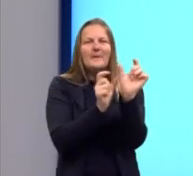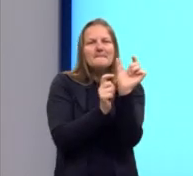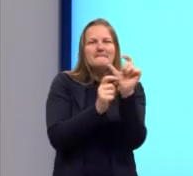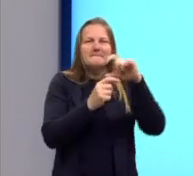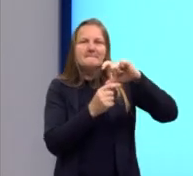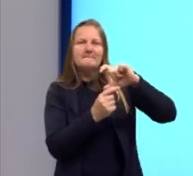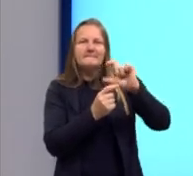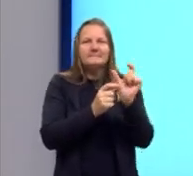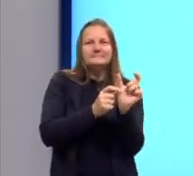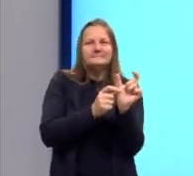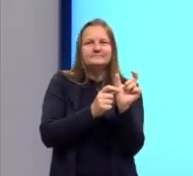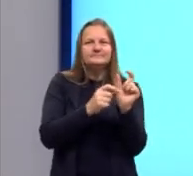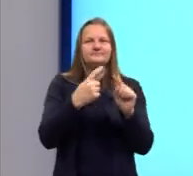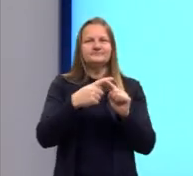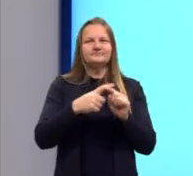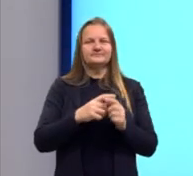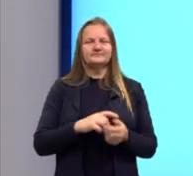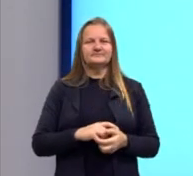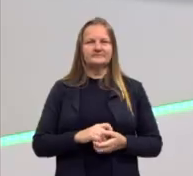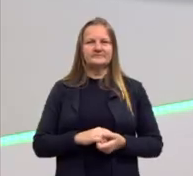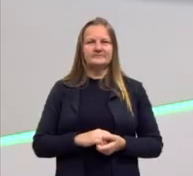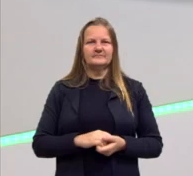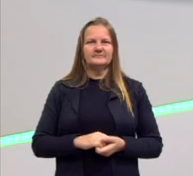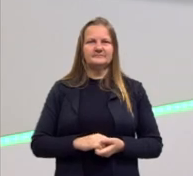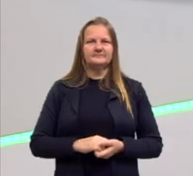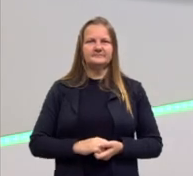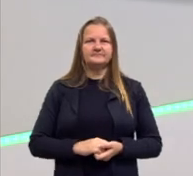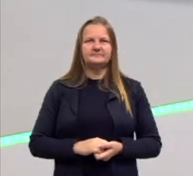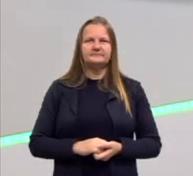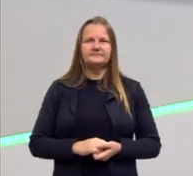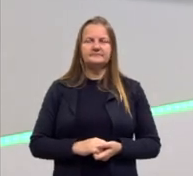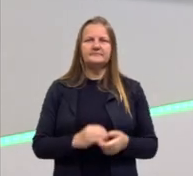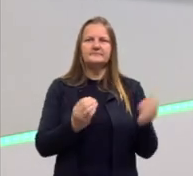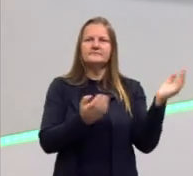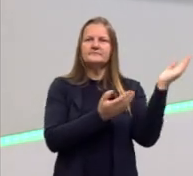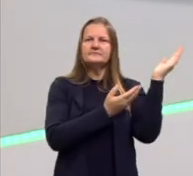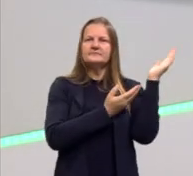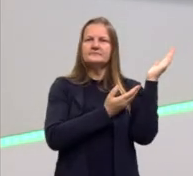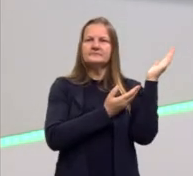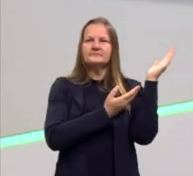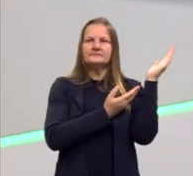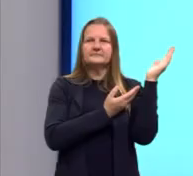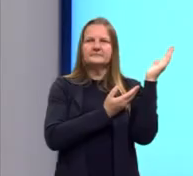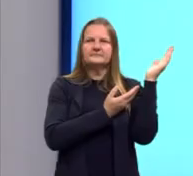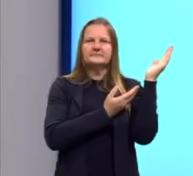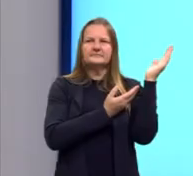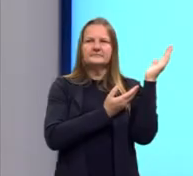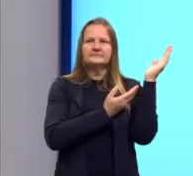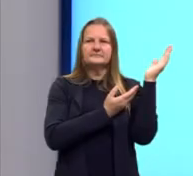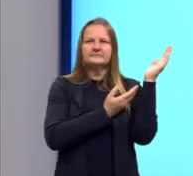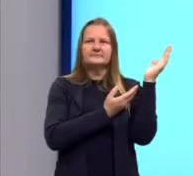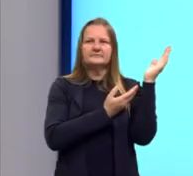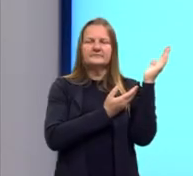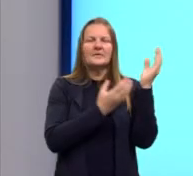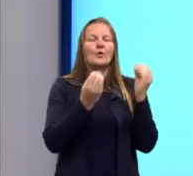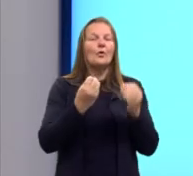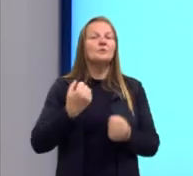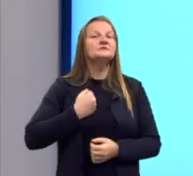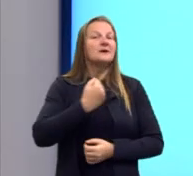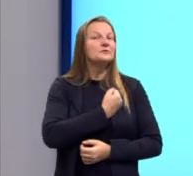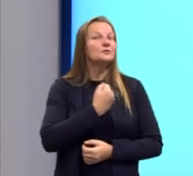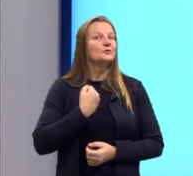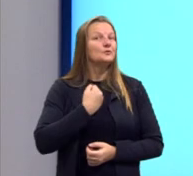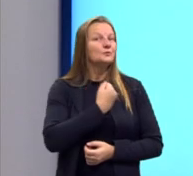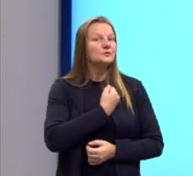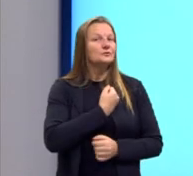posição e esses aqui são alguns modelos certo ó e aqui ó a gente já pode ter um indício é de como que a gente vê o valor